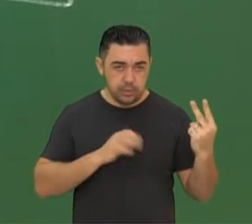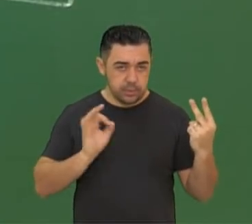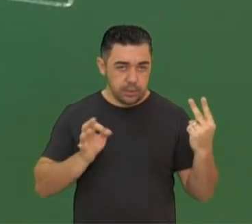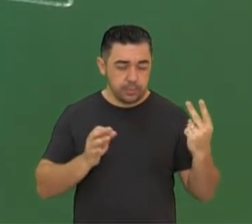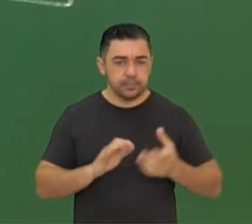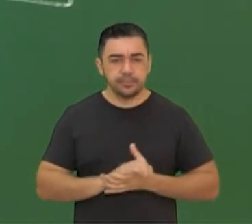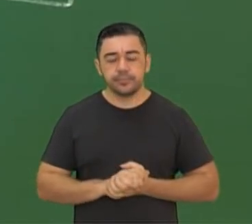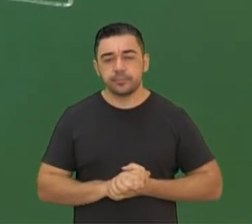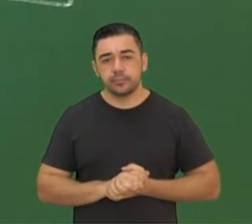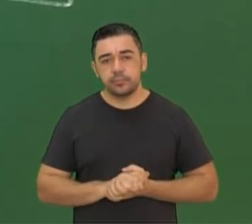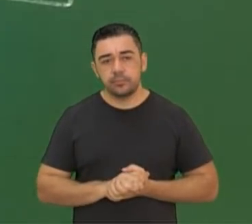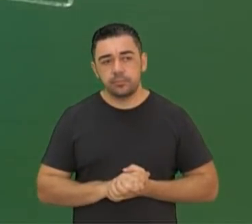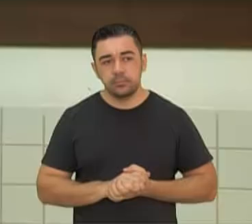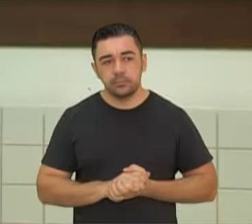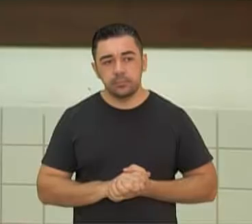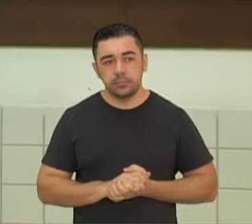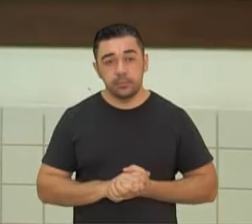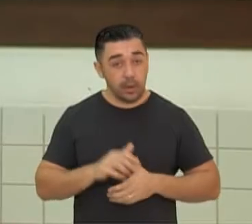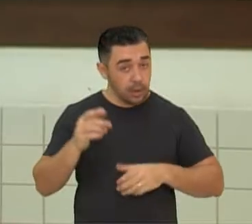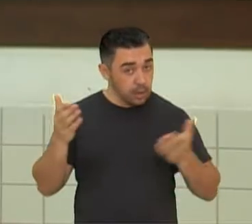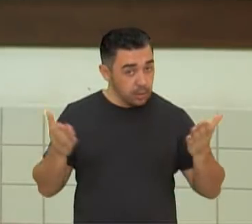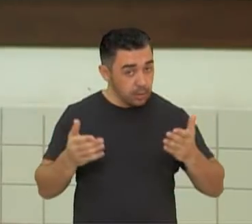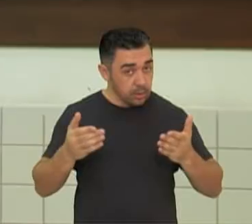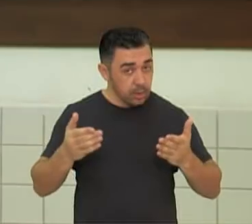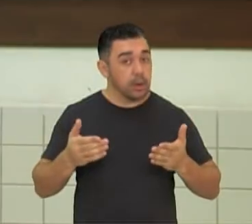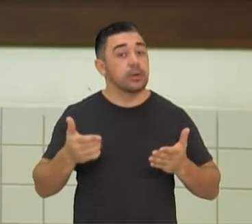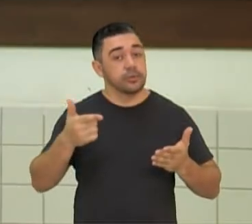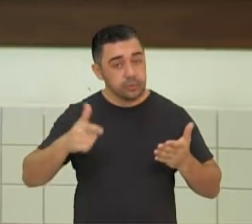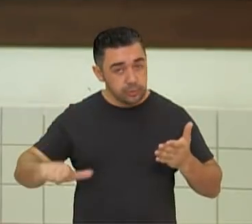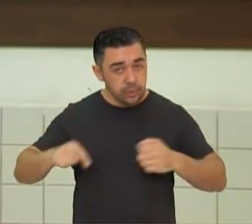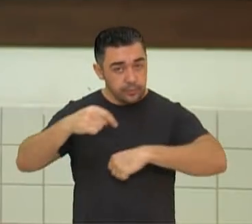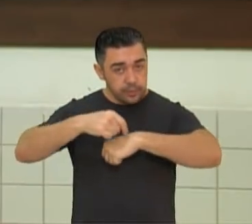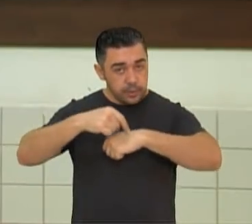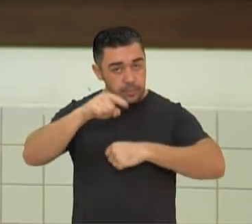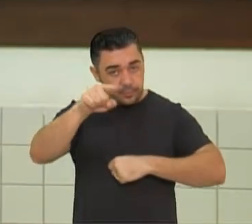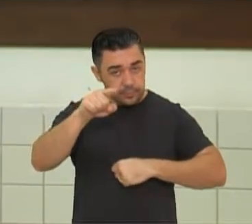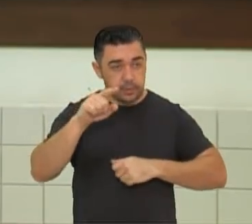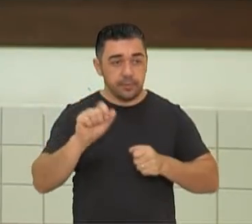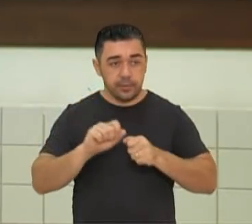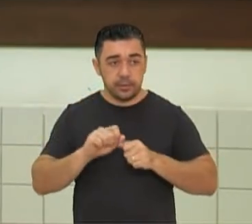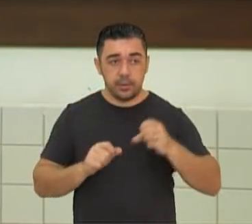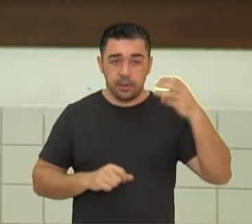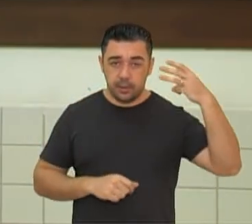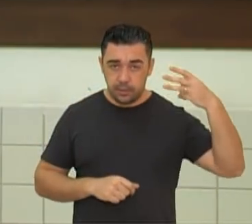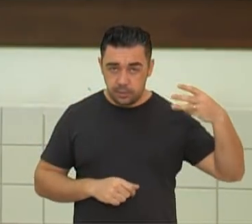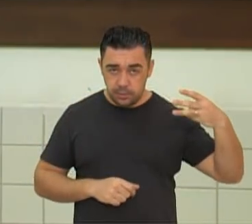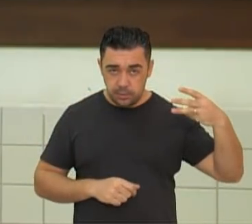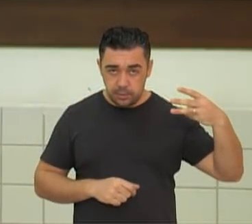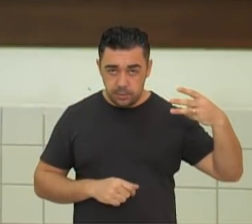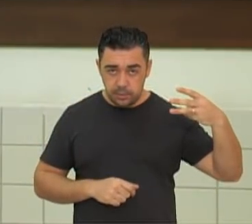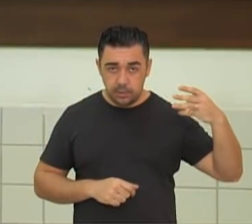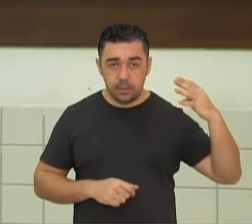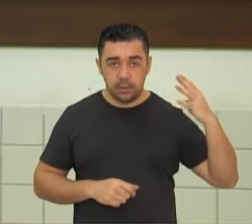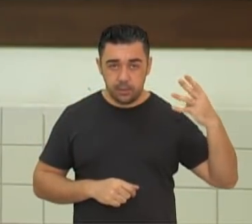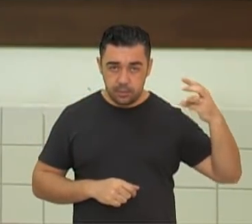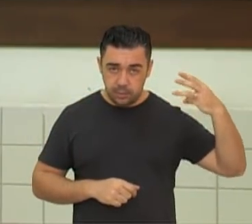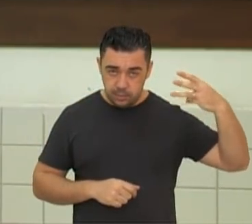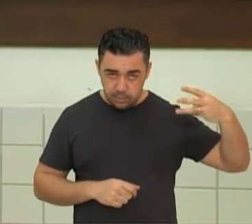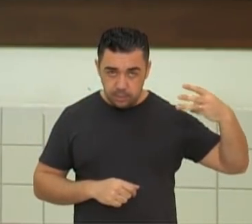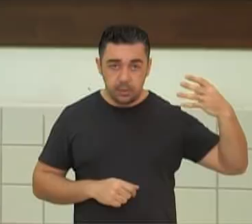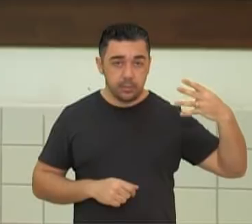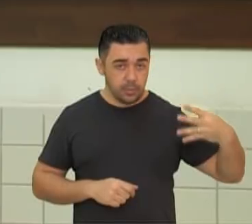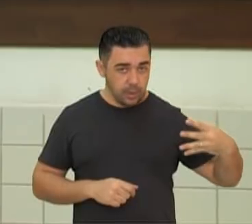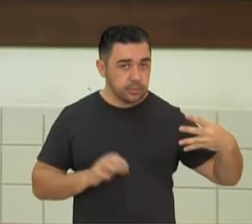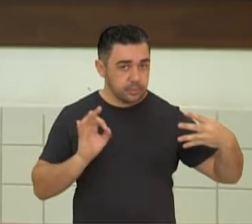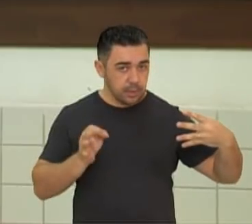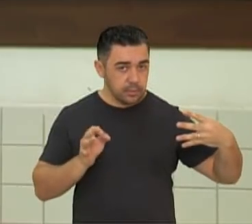aqui. Tá? Agora, o que eu vou fazer? Vou te dar mais um tempinho para você fazer a letra C, aliás, a número 3 e